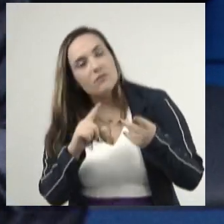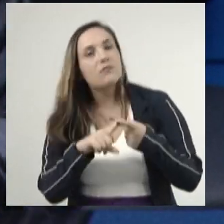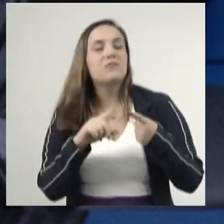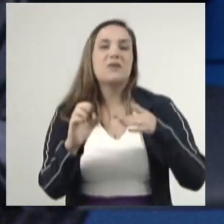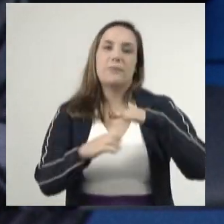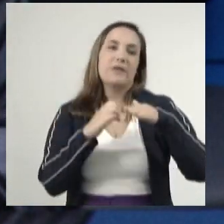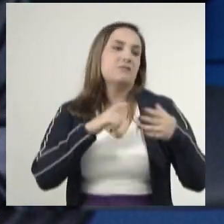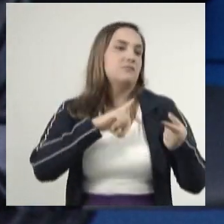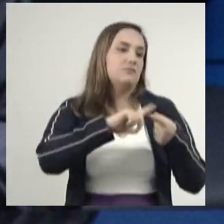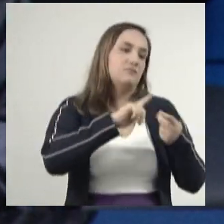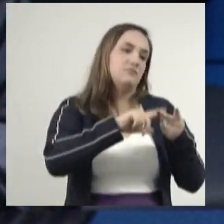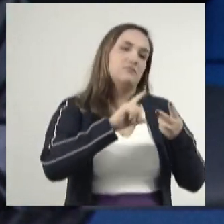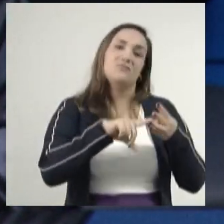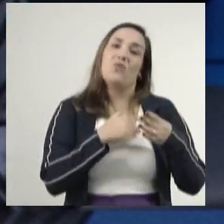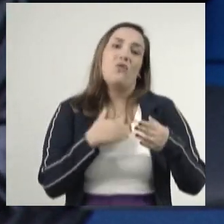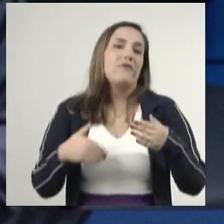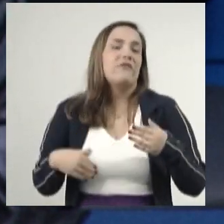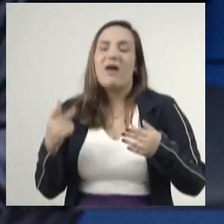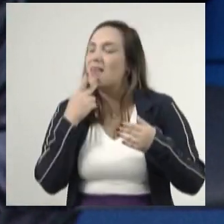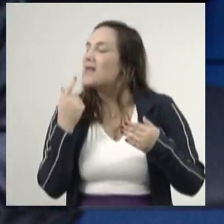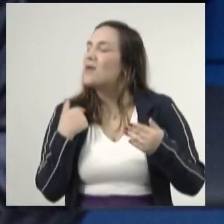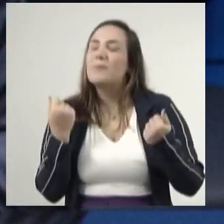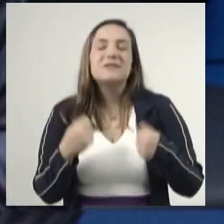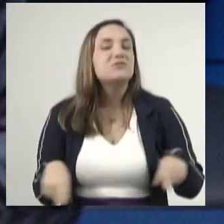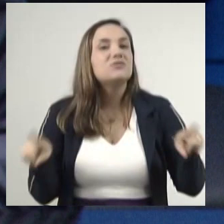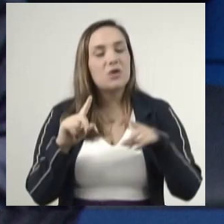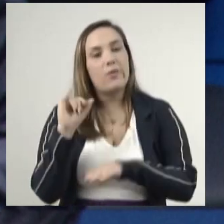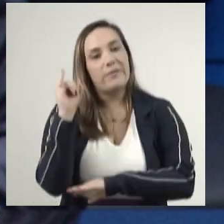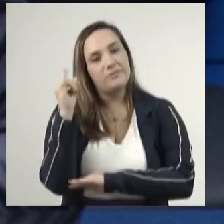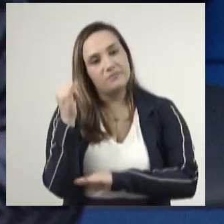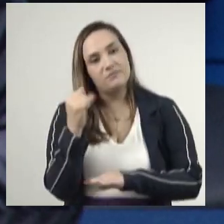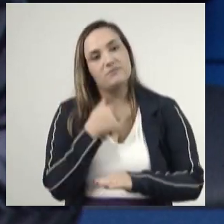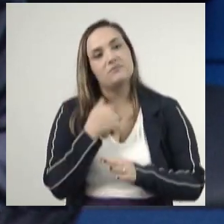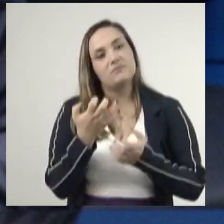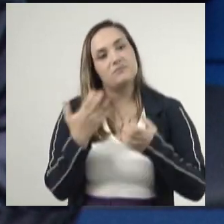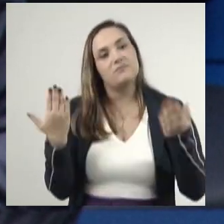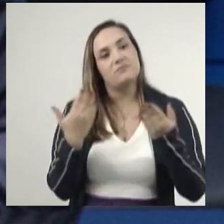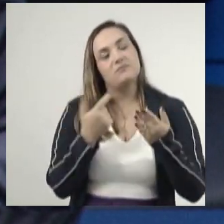aqui, o governo abriu mão de arrecadar. Eu gostaria de